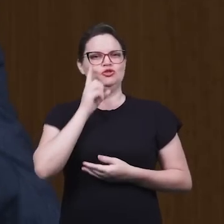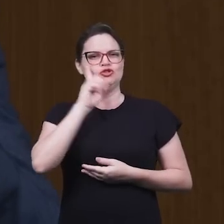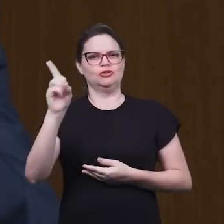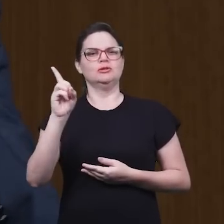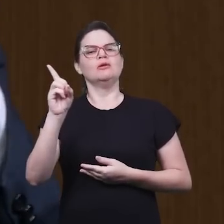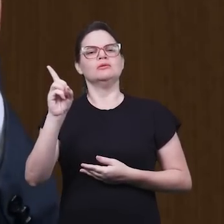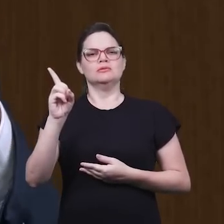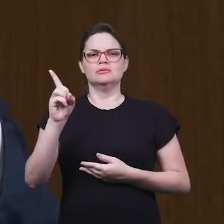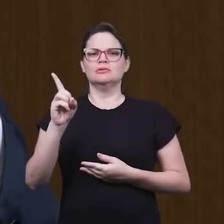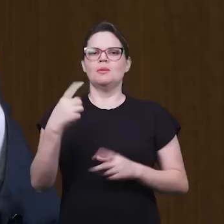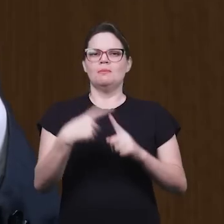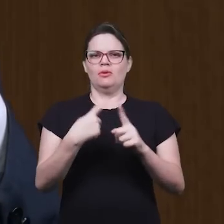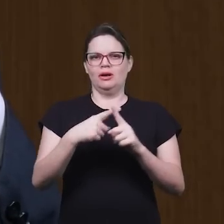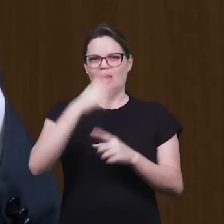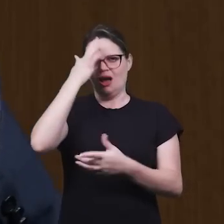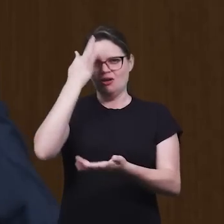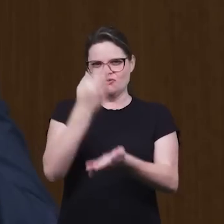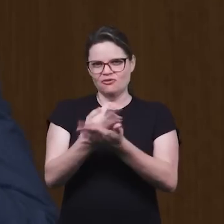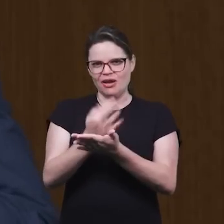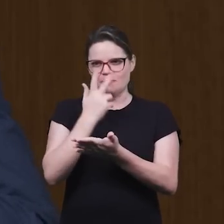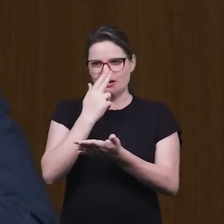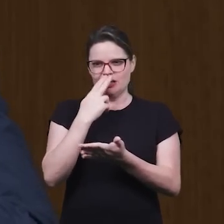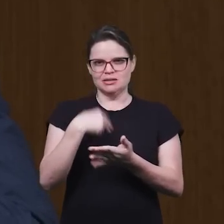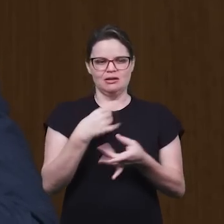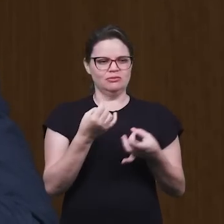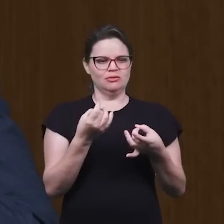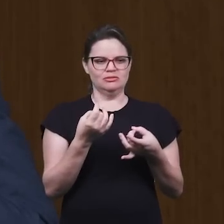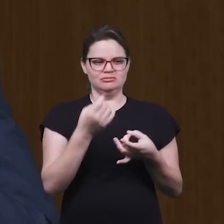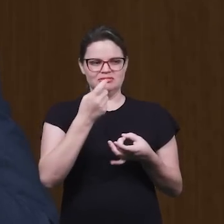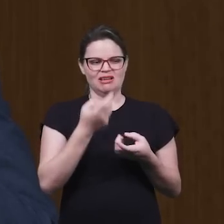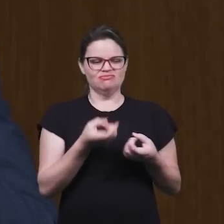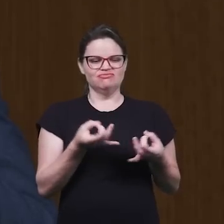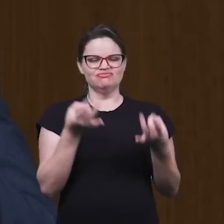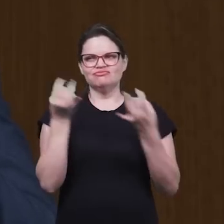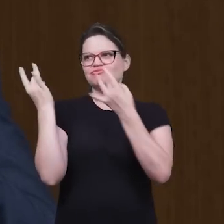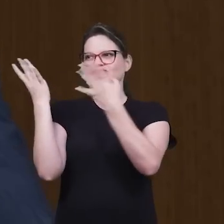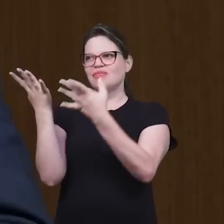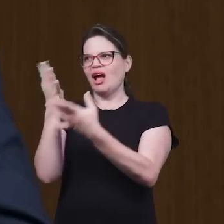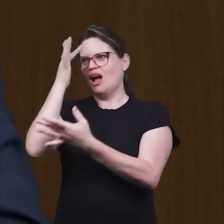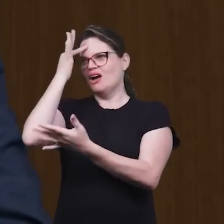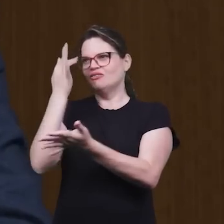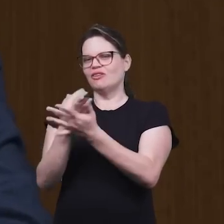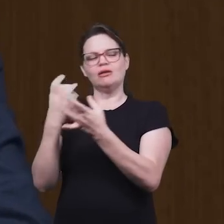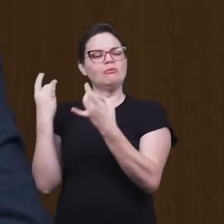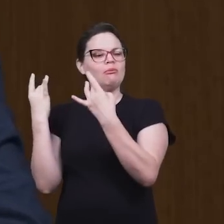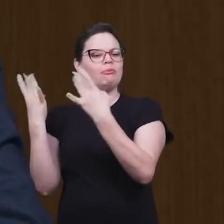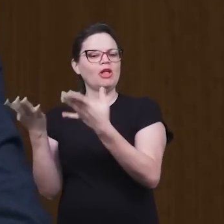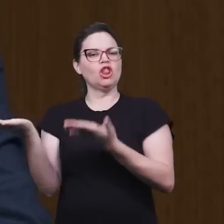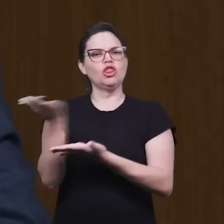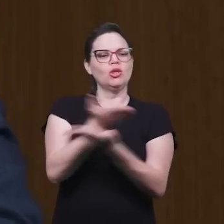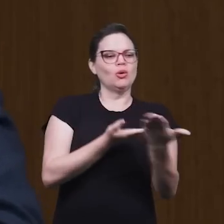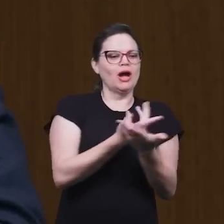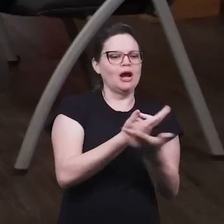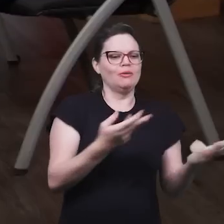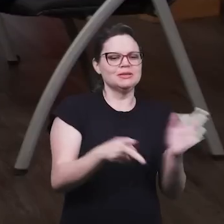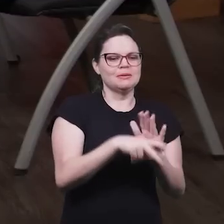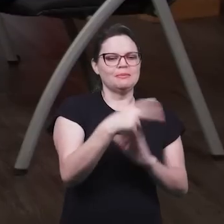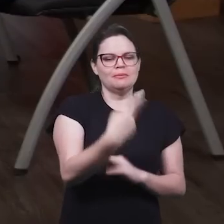coração. Ele não negocia a sua fé. E a gente encontra isso na história de Nabote. Ele morre, mas ele não abre mão da sua